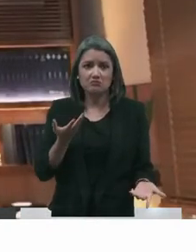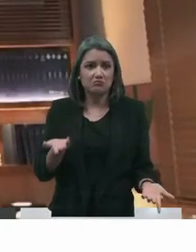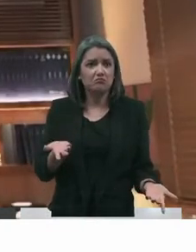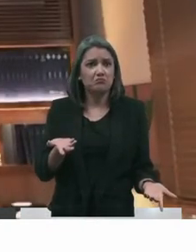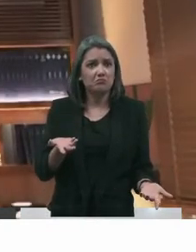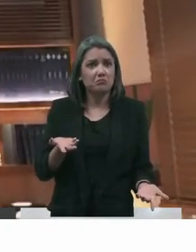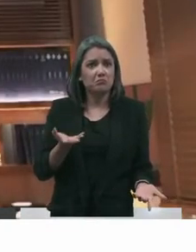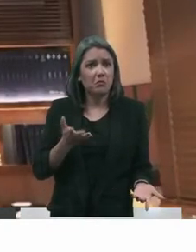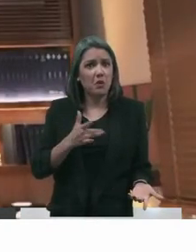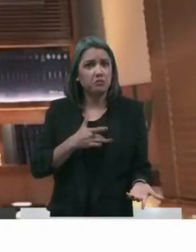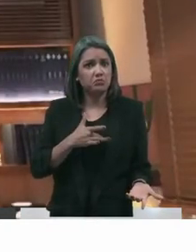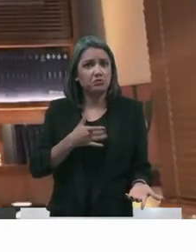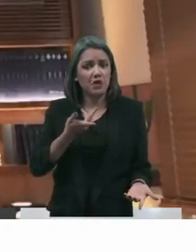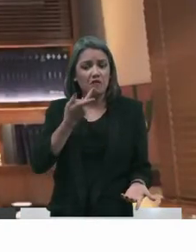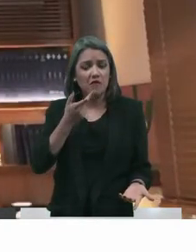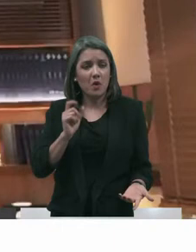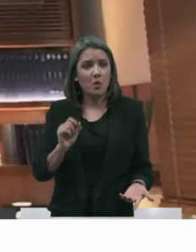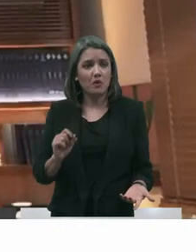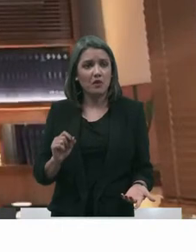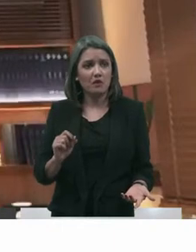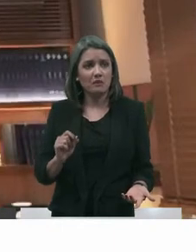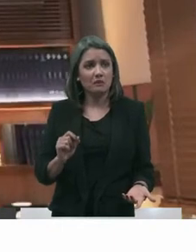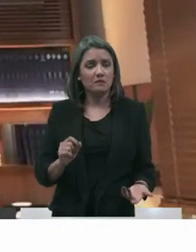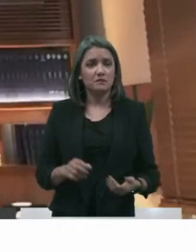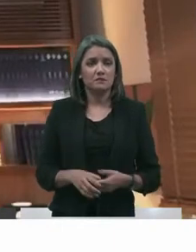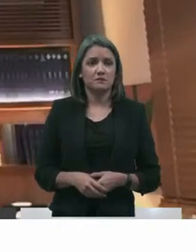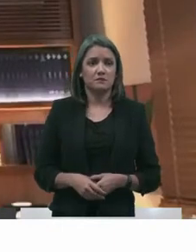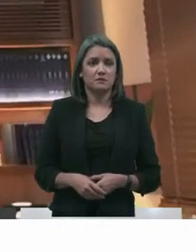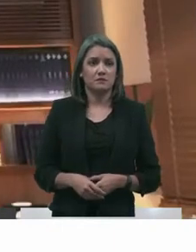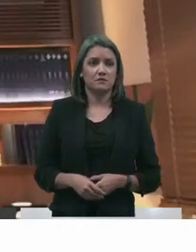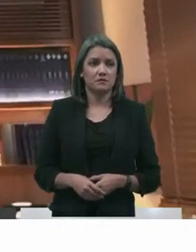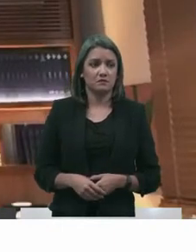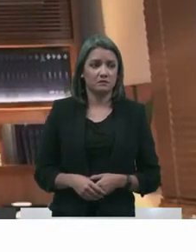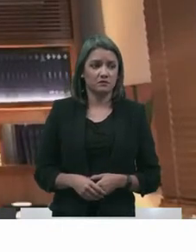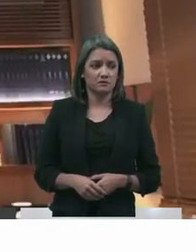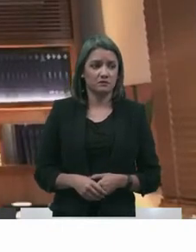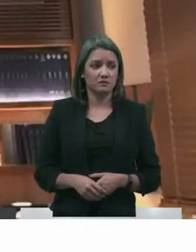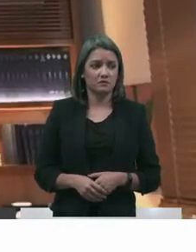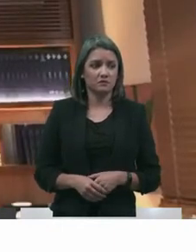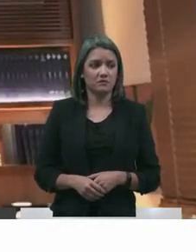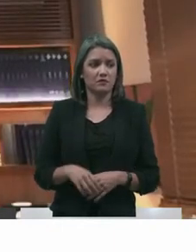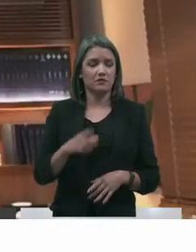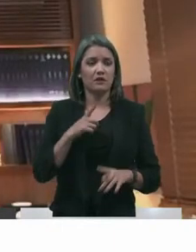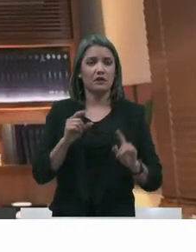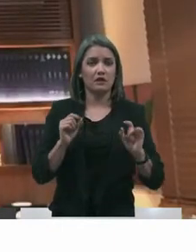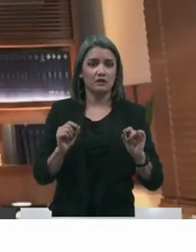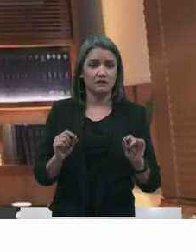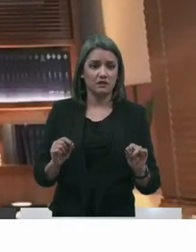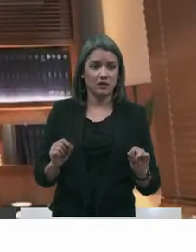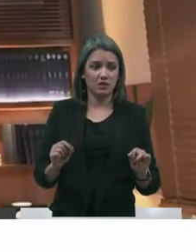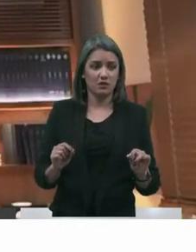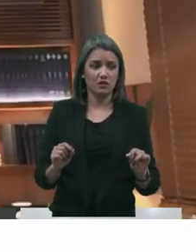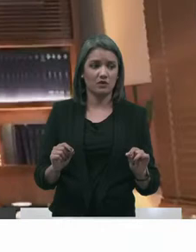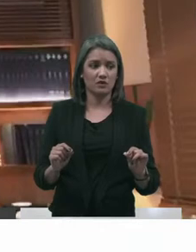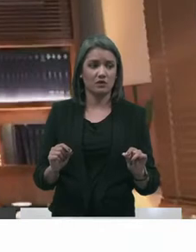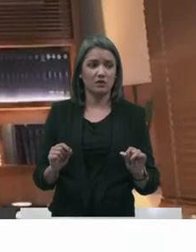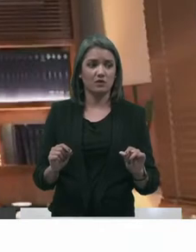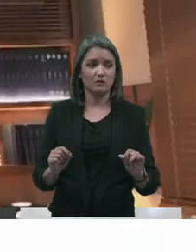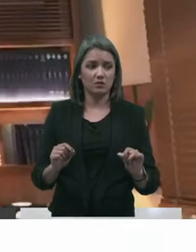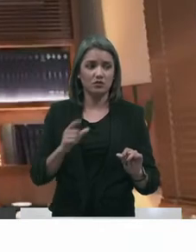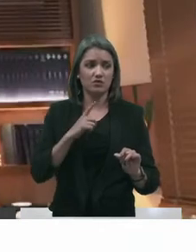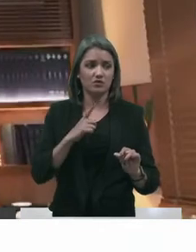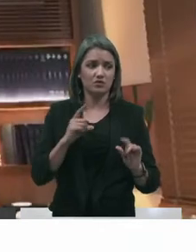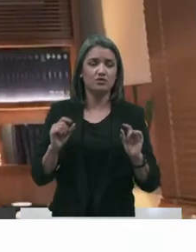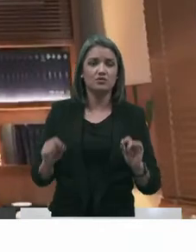absoluta boa fé, ele, para da existência desse artesão argentino Domingos Soto, ele junta